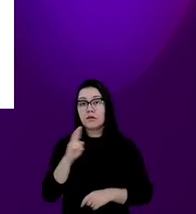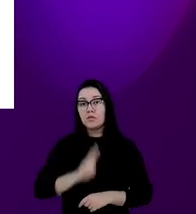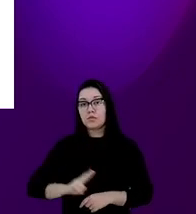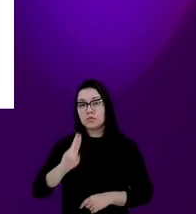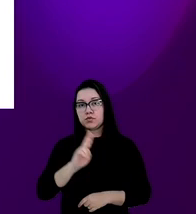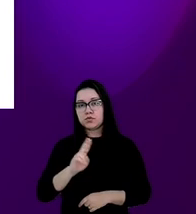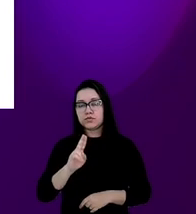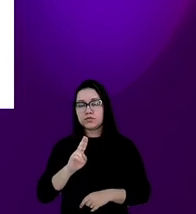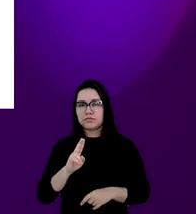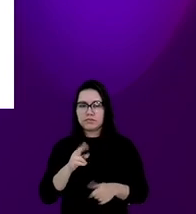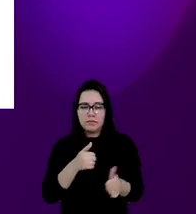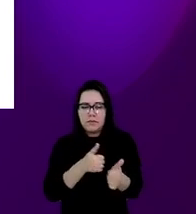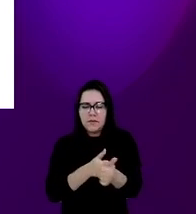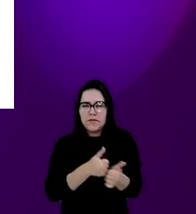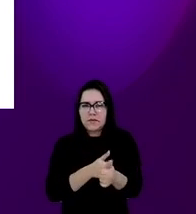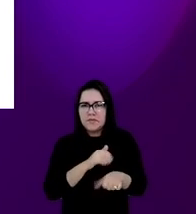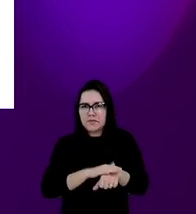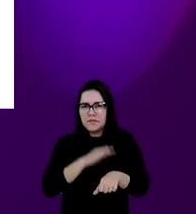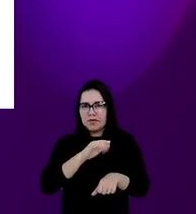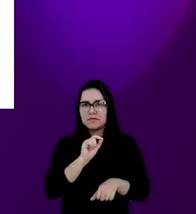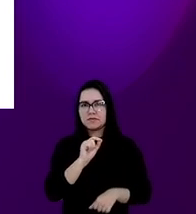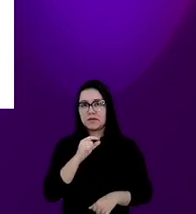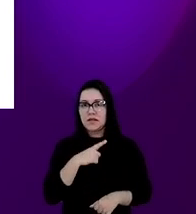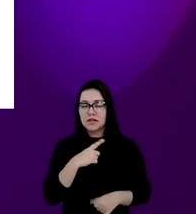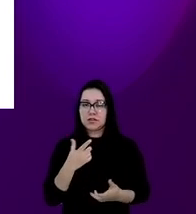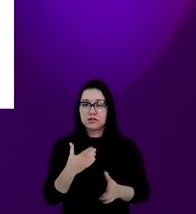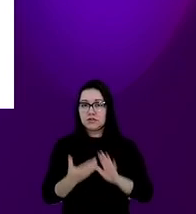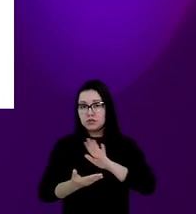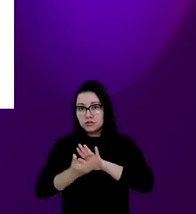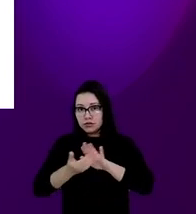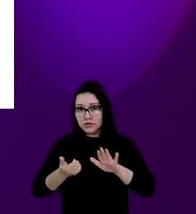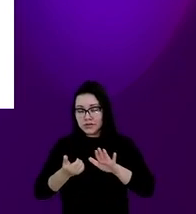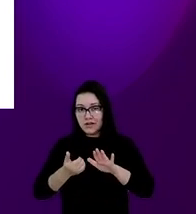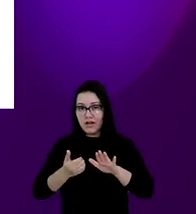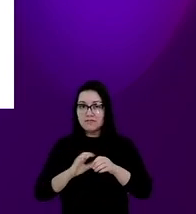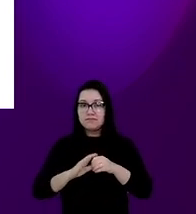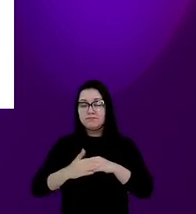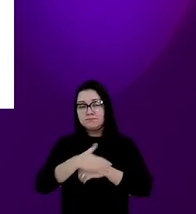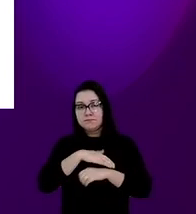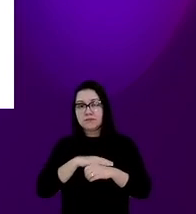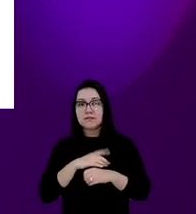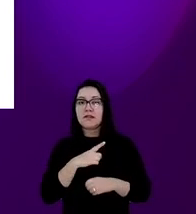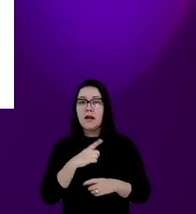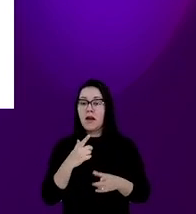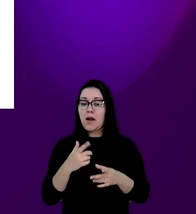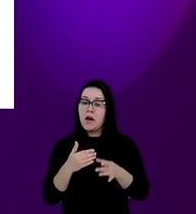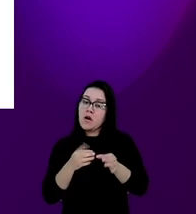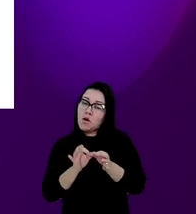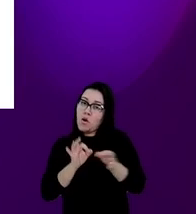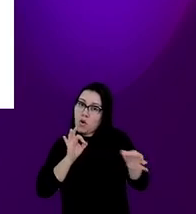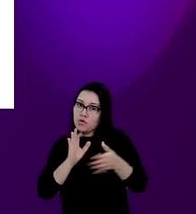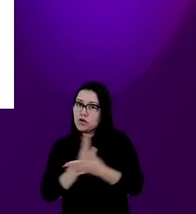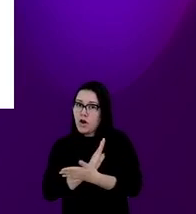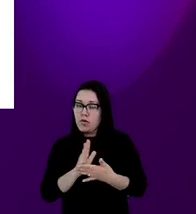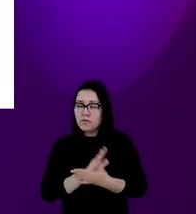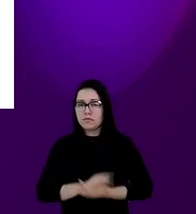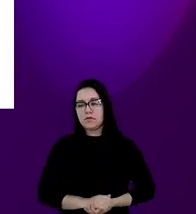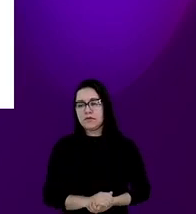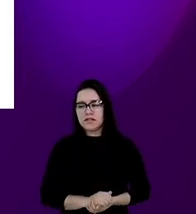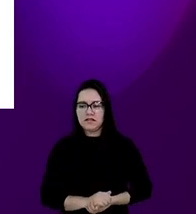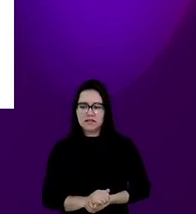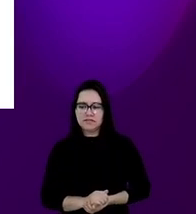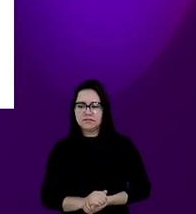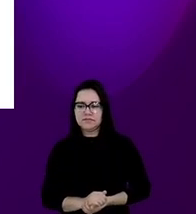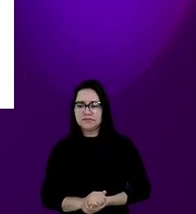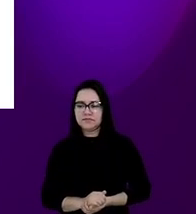mais próximas da retirada das células e algumas mais longe. Então, aqui vai um primeiro recado, que é